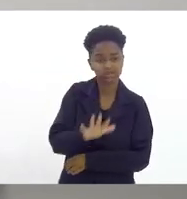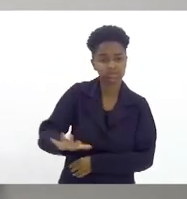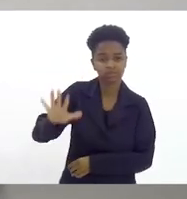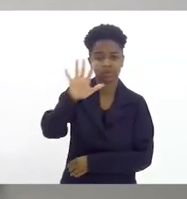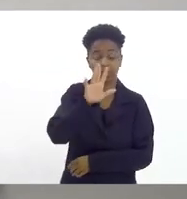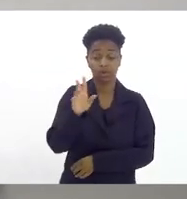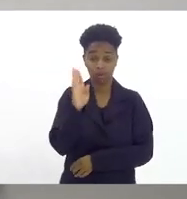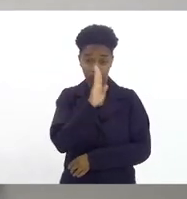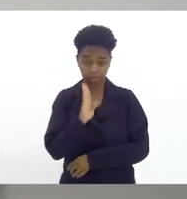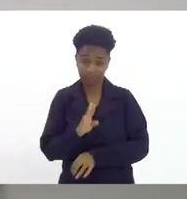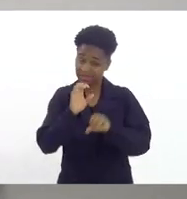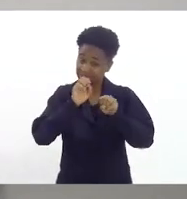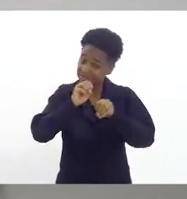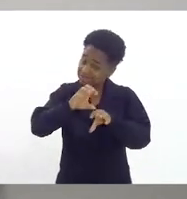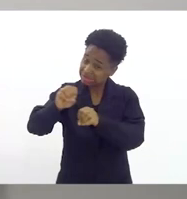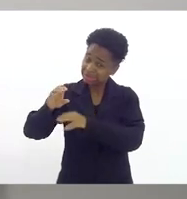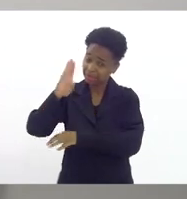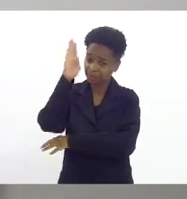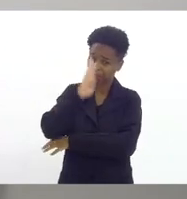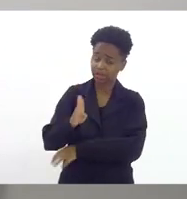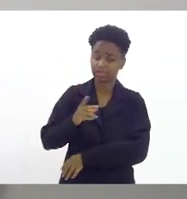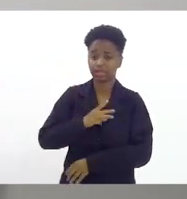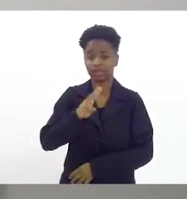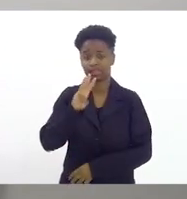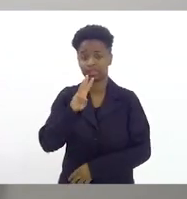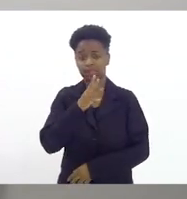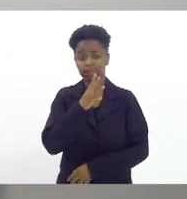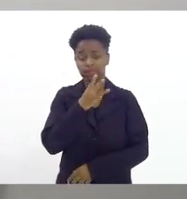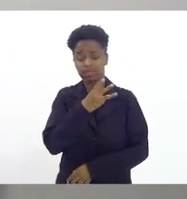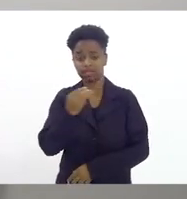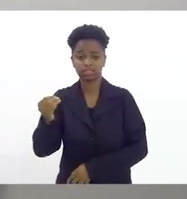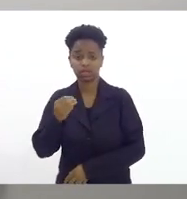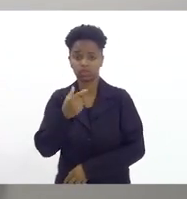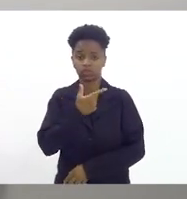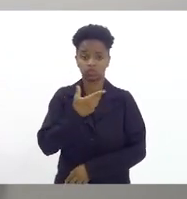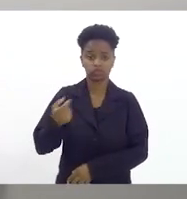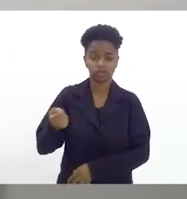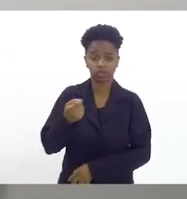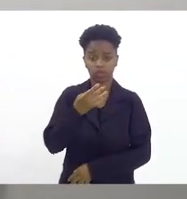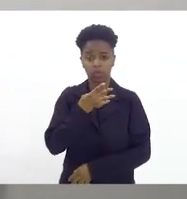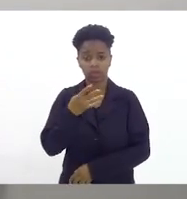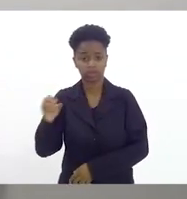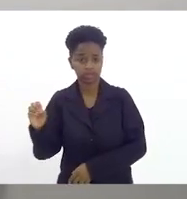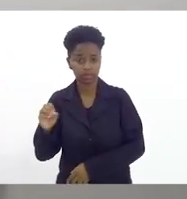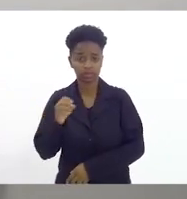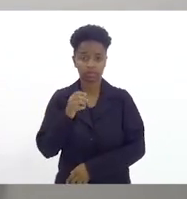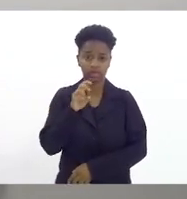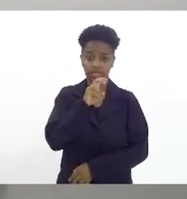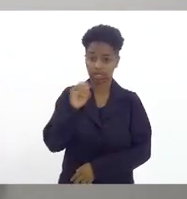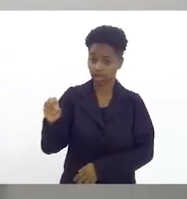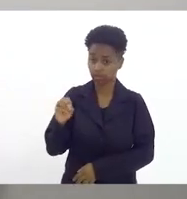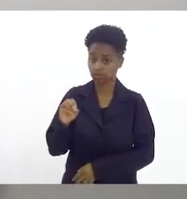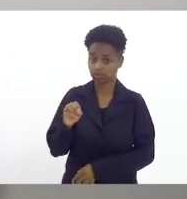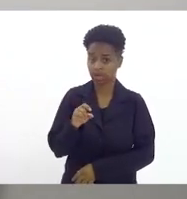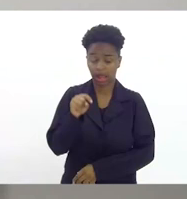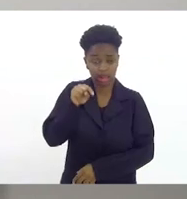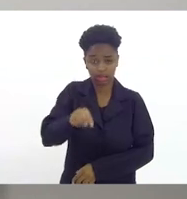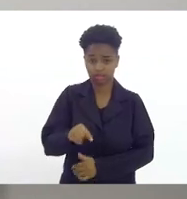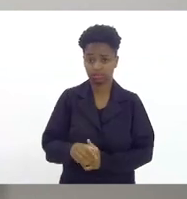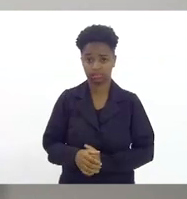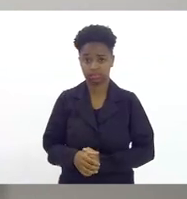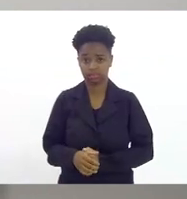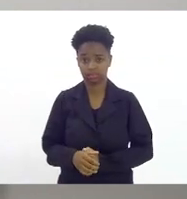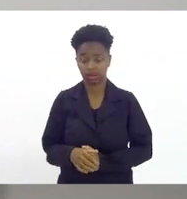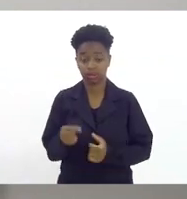ou professora Brasil ele dá aula para 300 200 400 500 ali aí